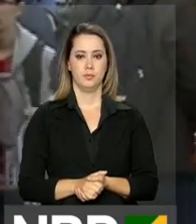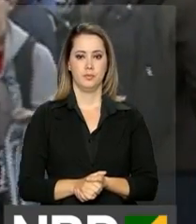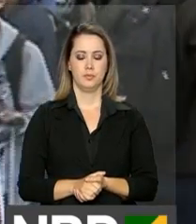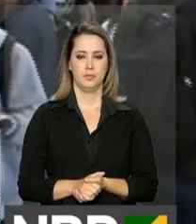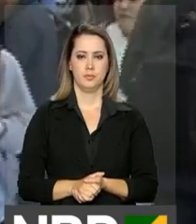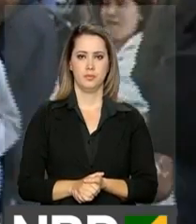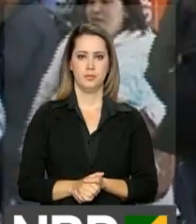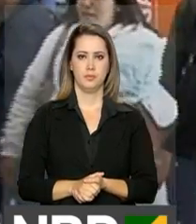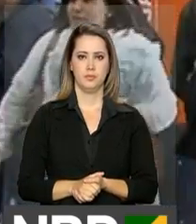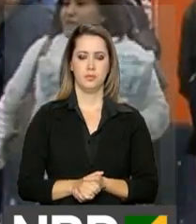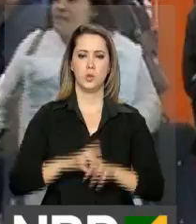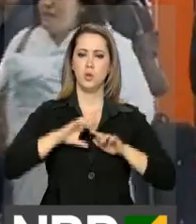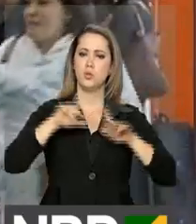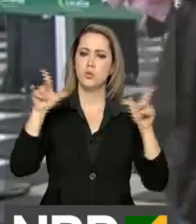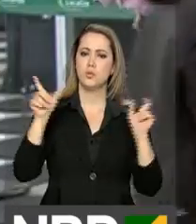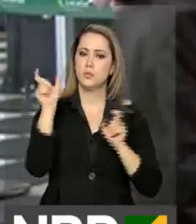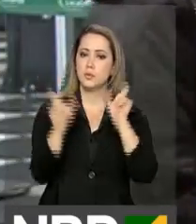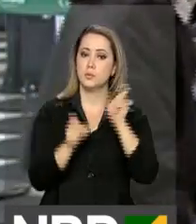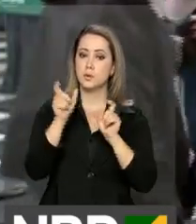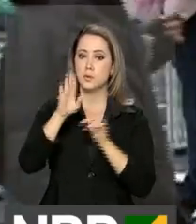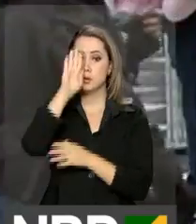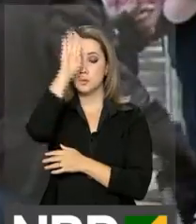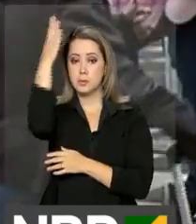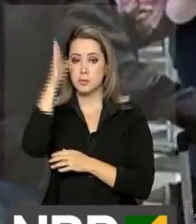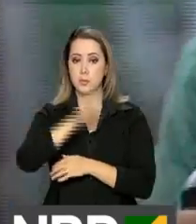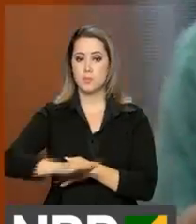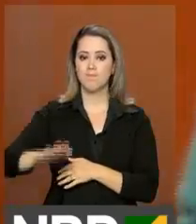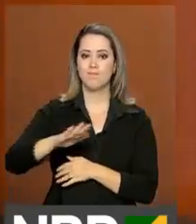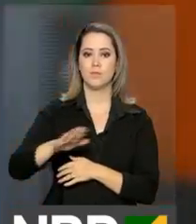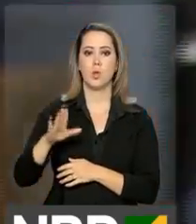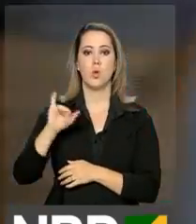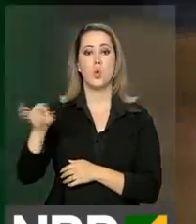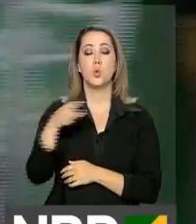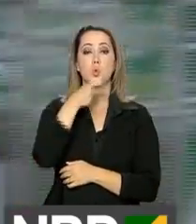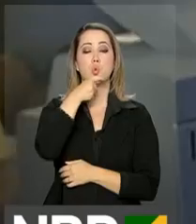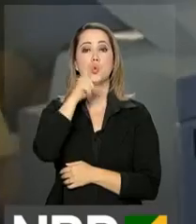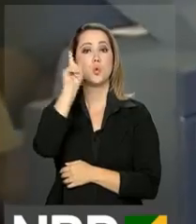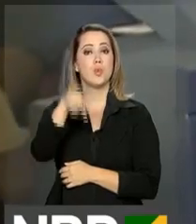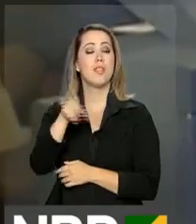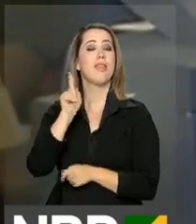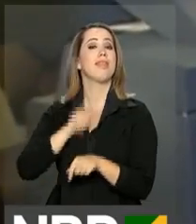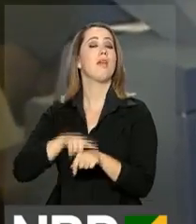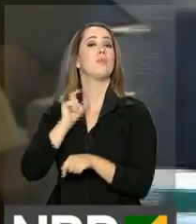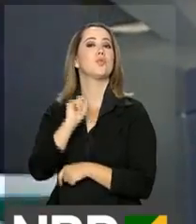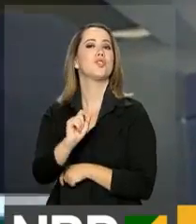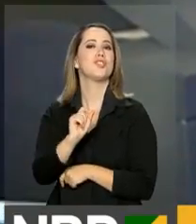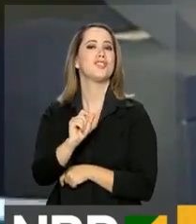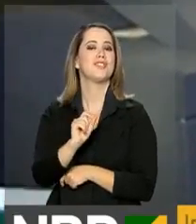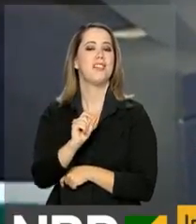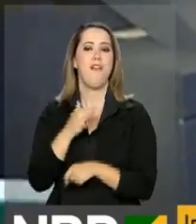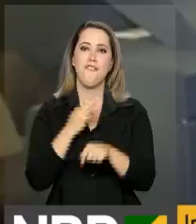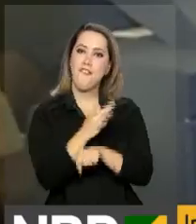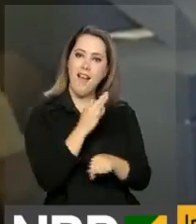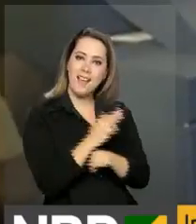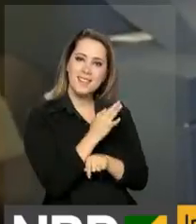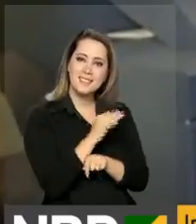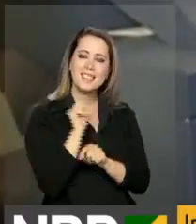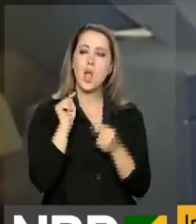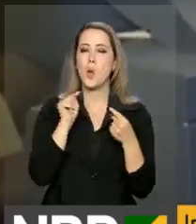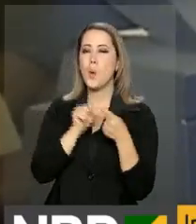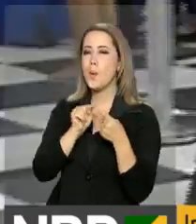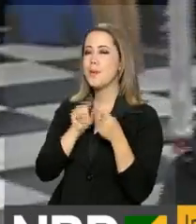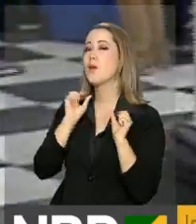para muitos brasileiros principalmente as crianças julho é tempo de férias combina